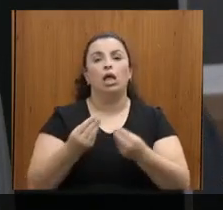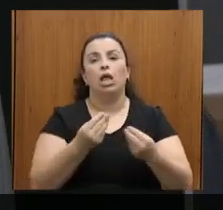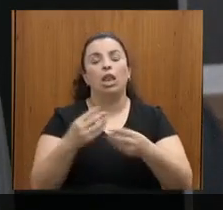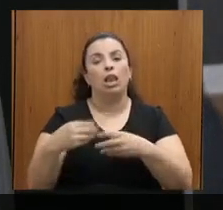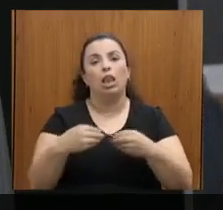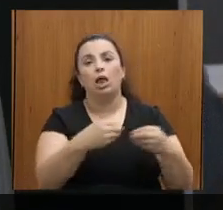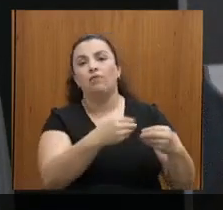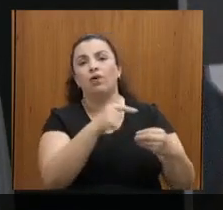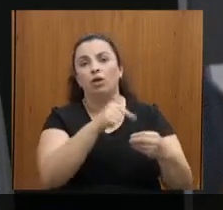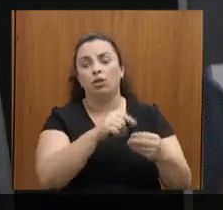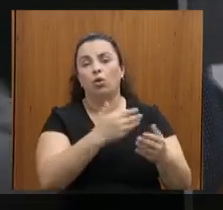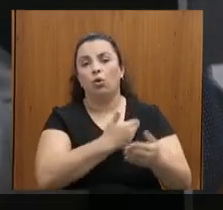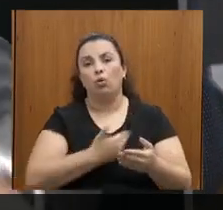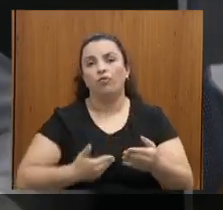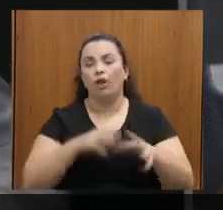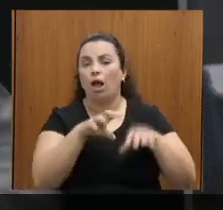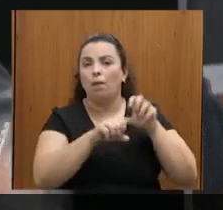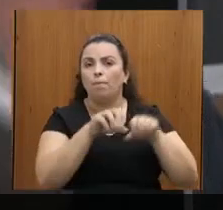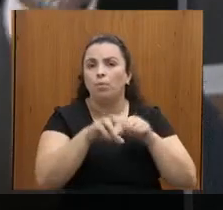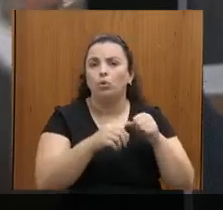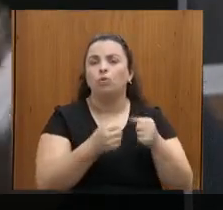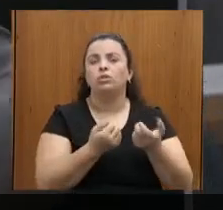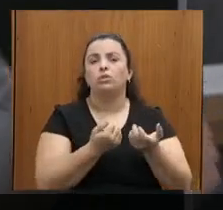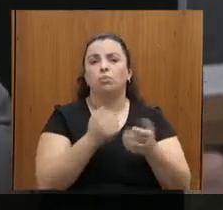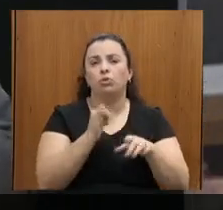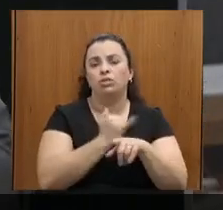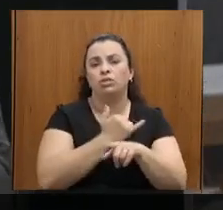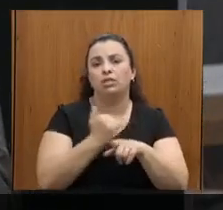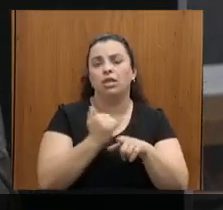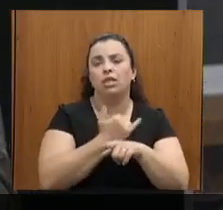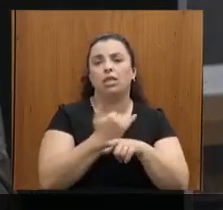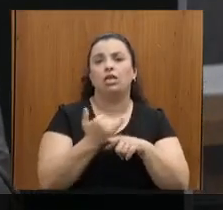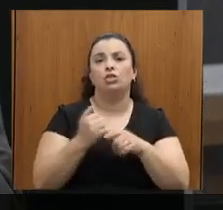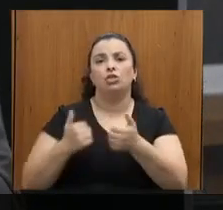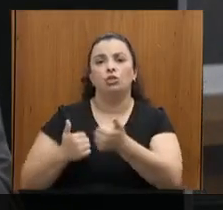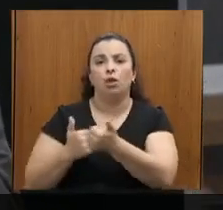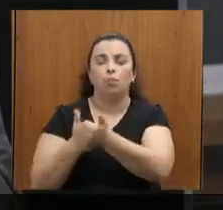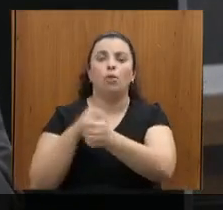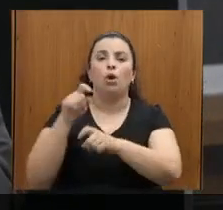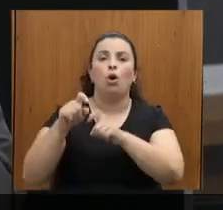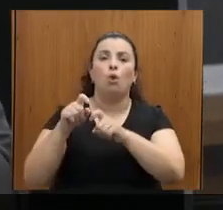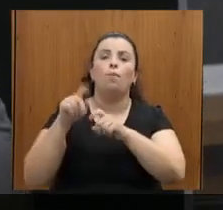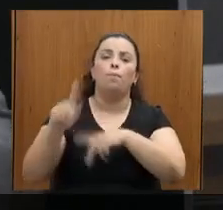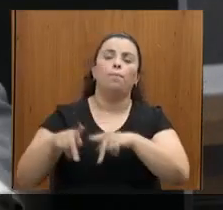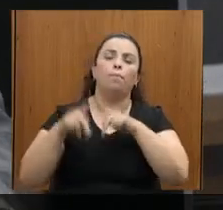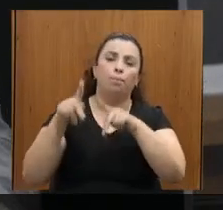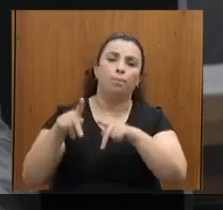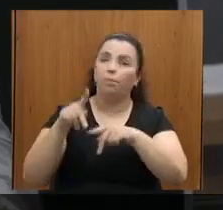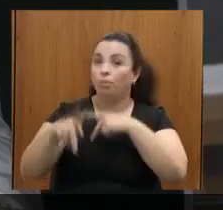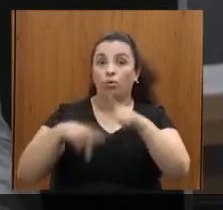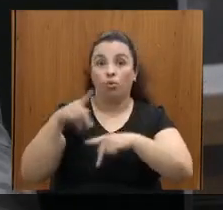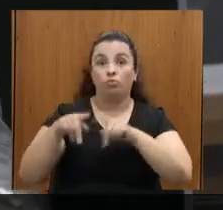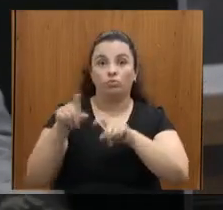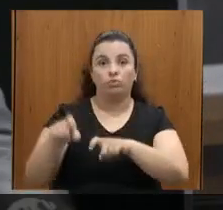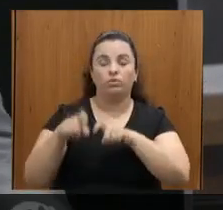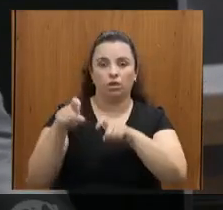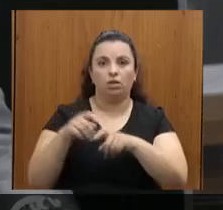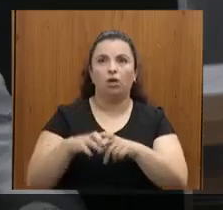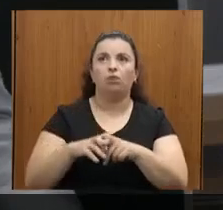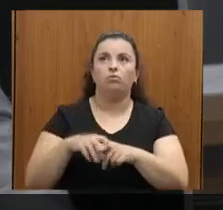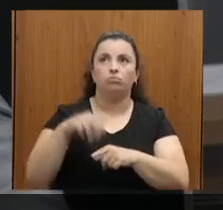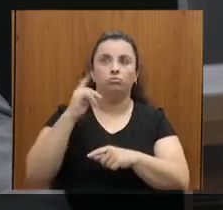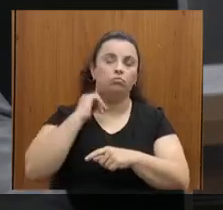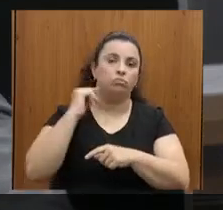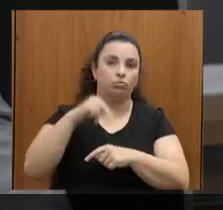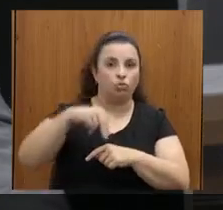benefícios para o nosso povo do sertão, como o senhor carinhosamente se refere ao nosso norte de Minas e sobre o regime